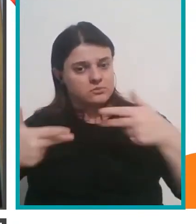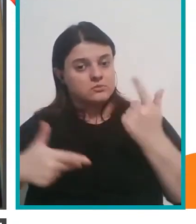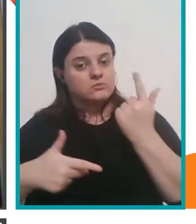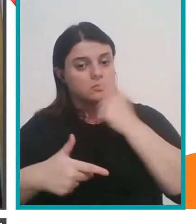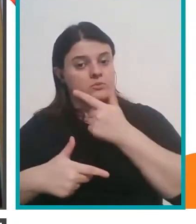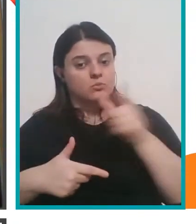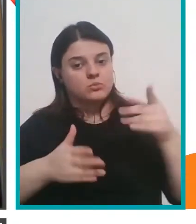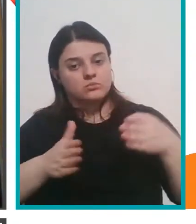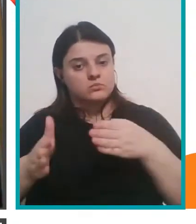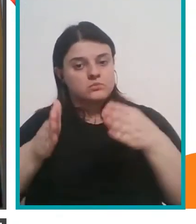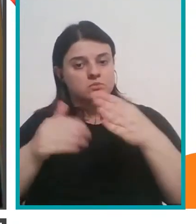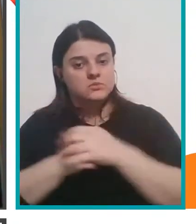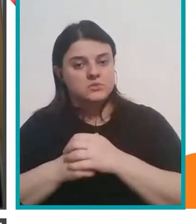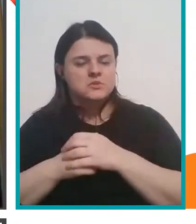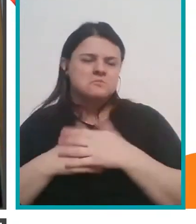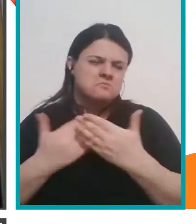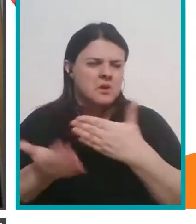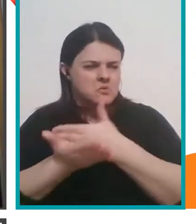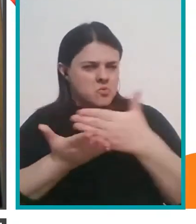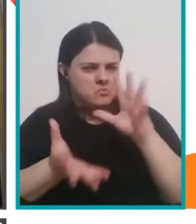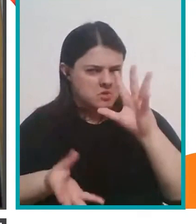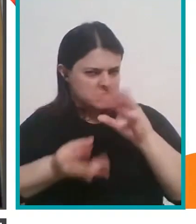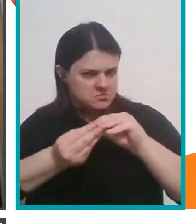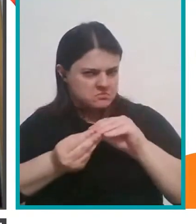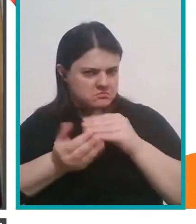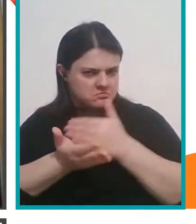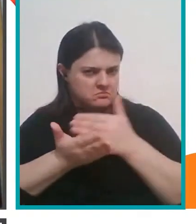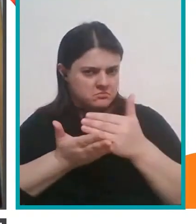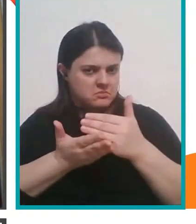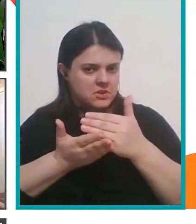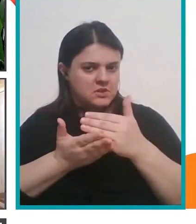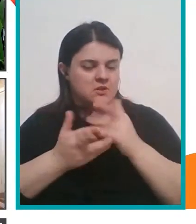caminho. Seriam essas as minhas considerações para